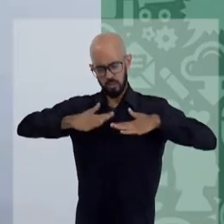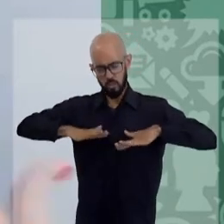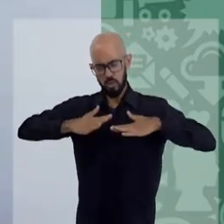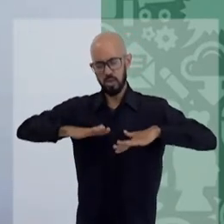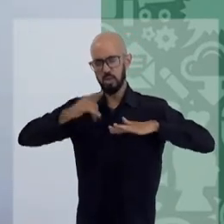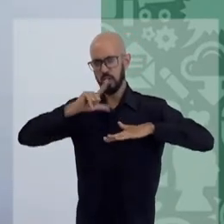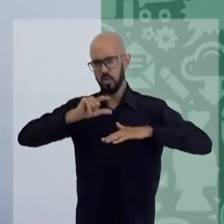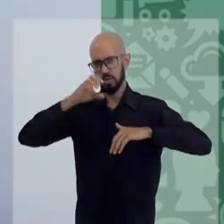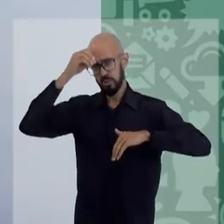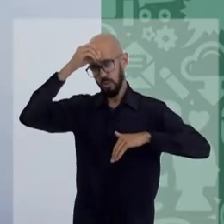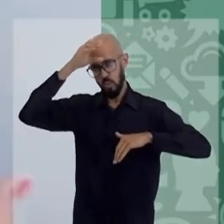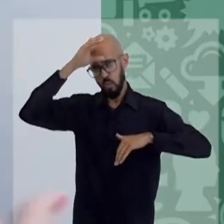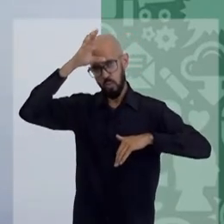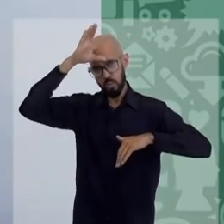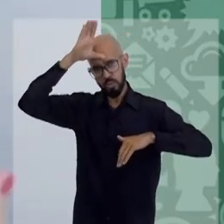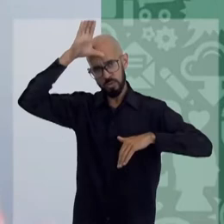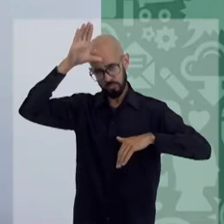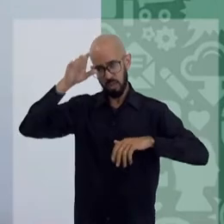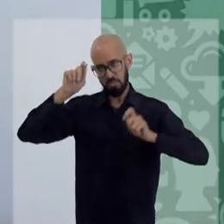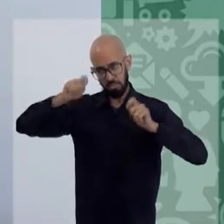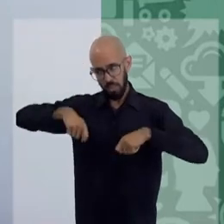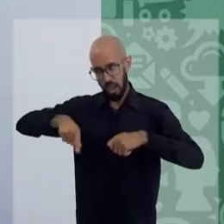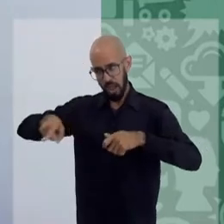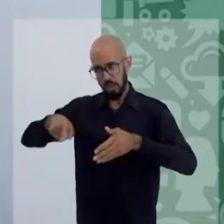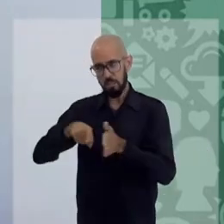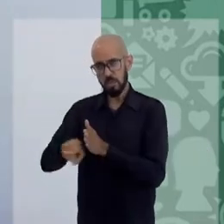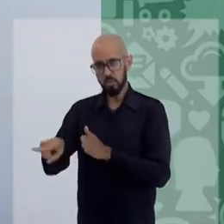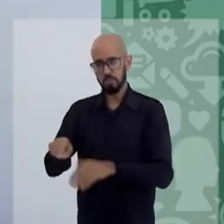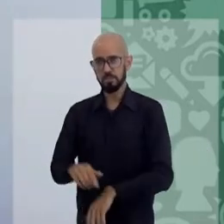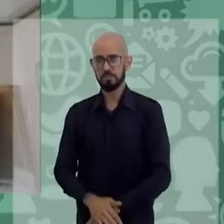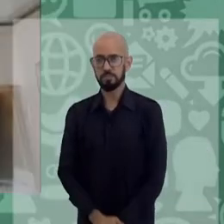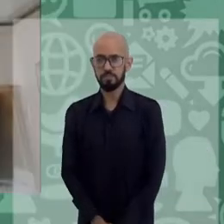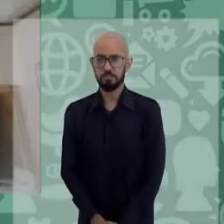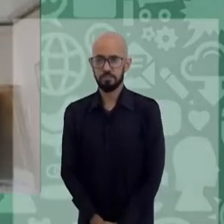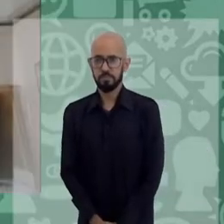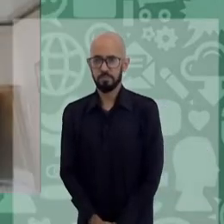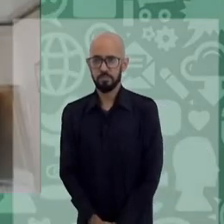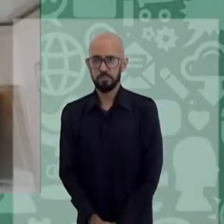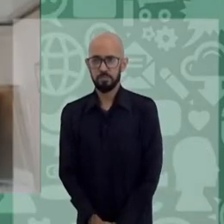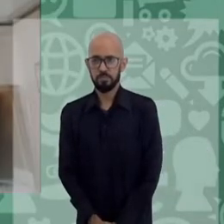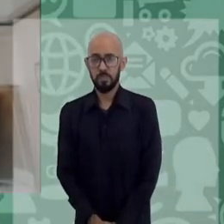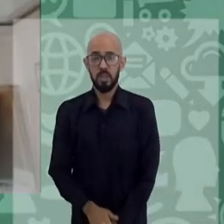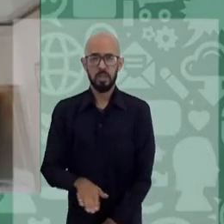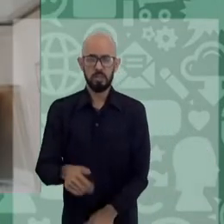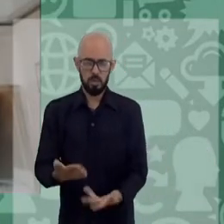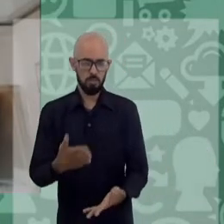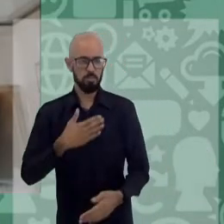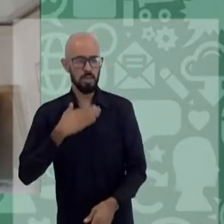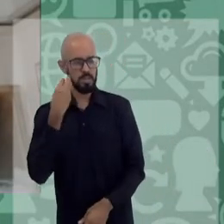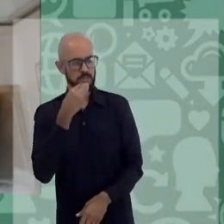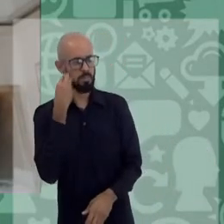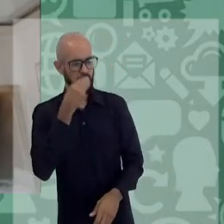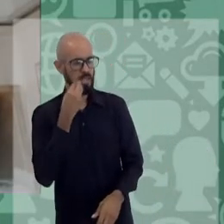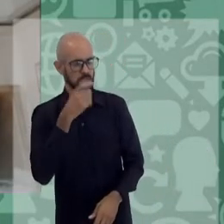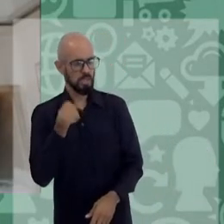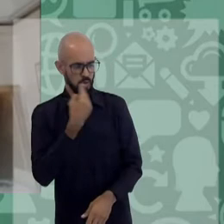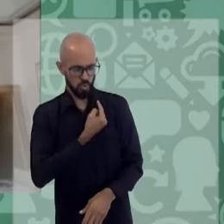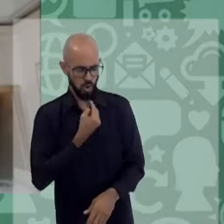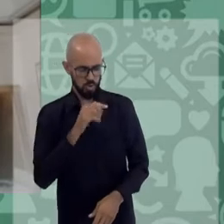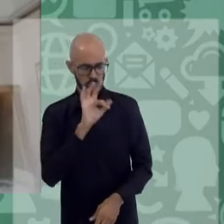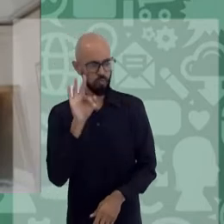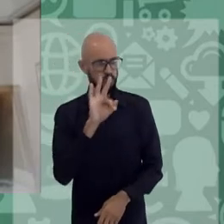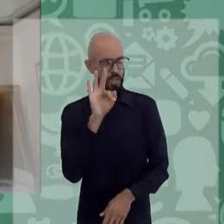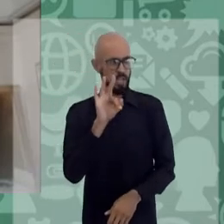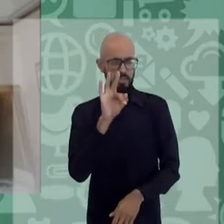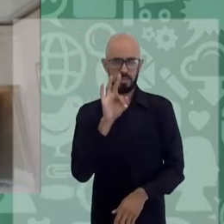sim enriquecer o conhecimento, aumentar essa bagagem de conhecimento. Agora, pegando da experiência que a gente tem, né, como fundação dentro